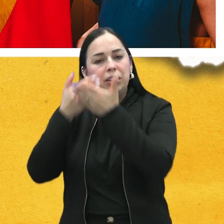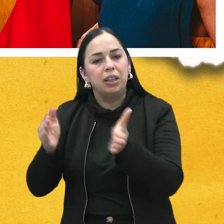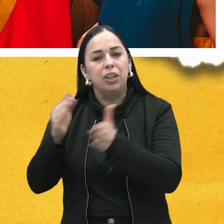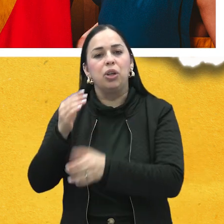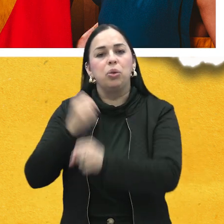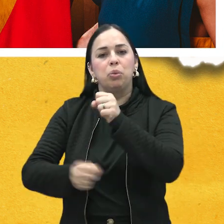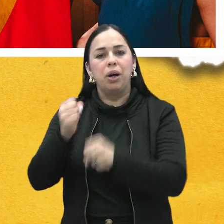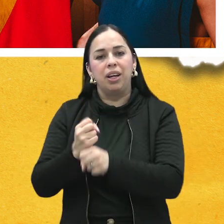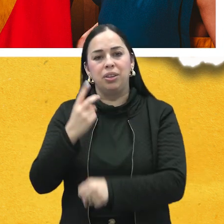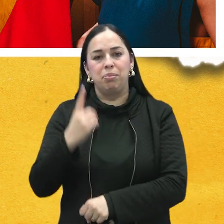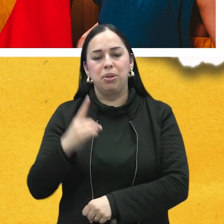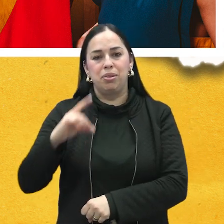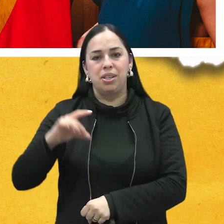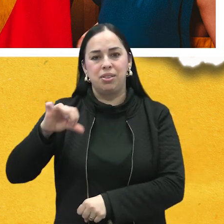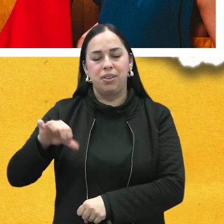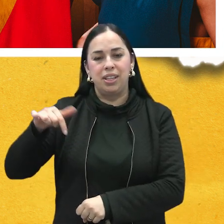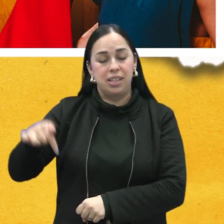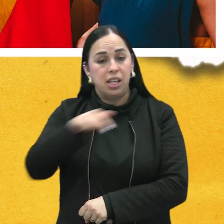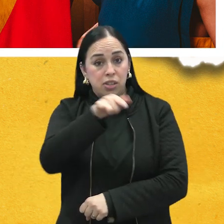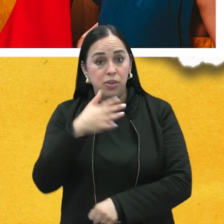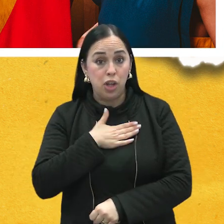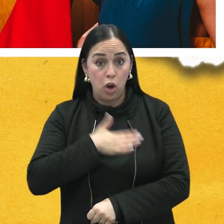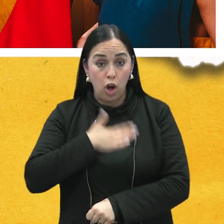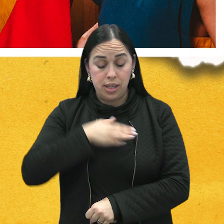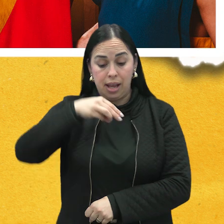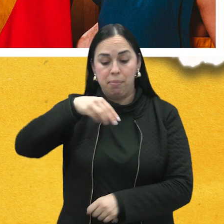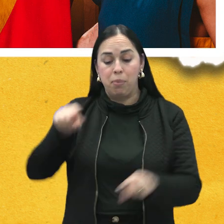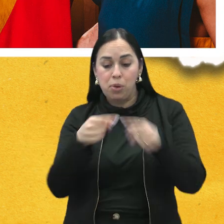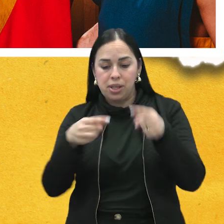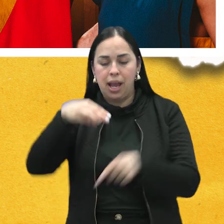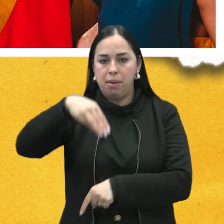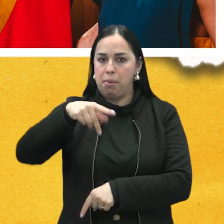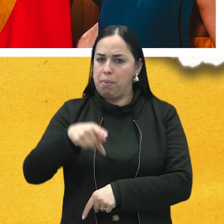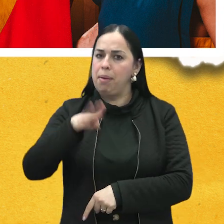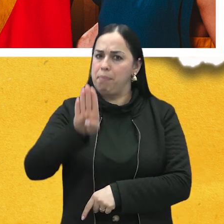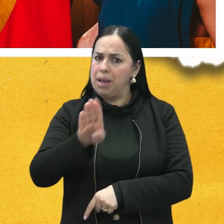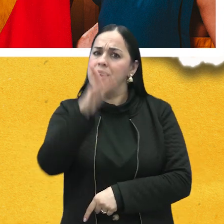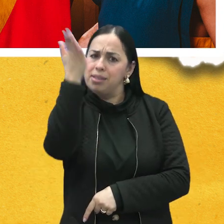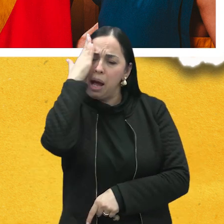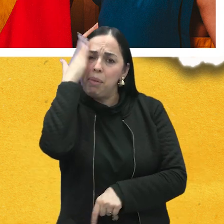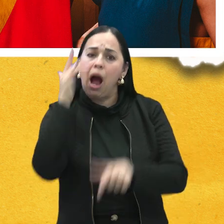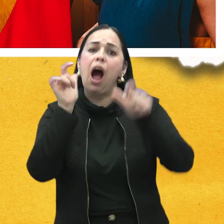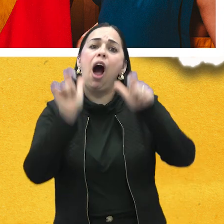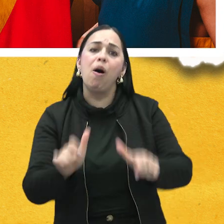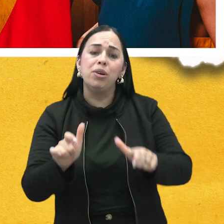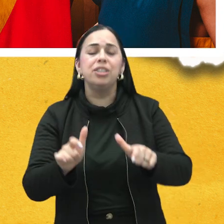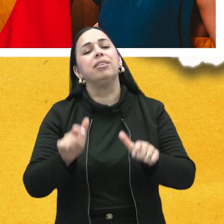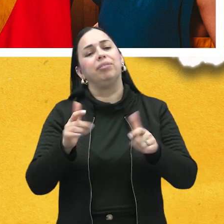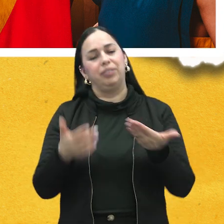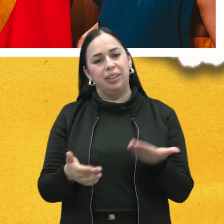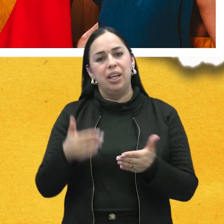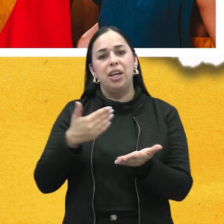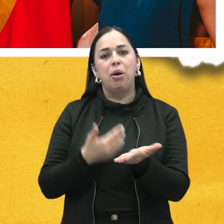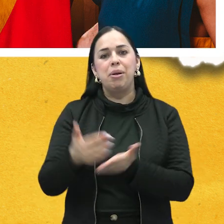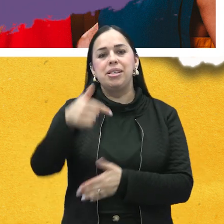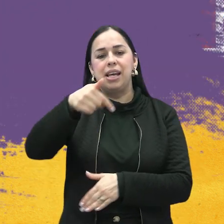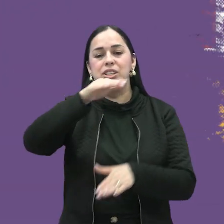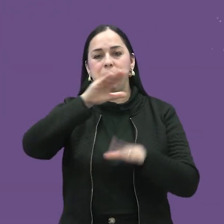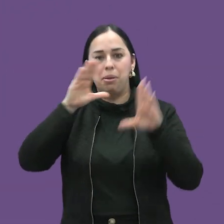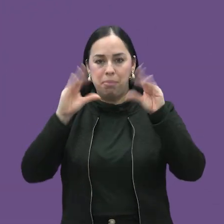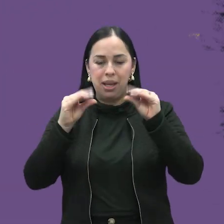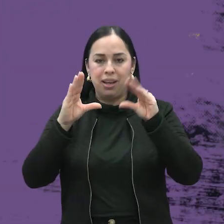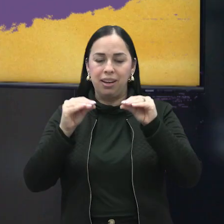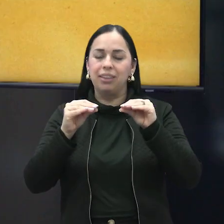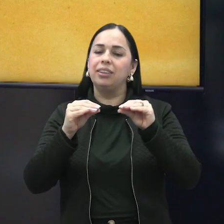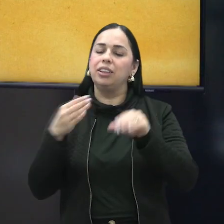pelo cantor no estilo voz e violão. Então, se você curte um MPB, já sabe sua programação, né? O show começa então às 7h30 da noite e não paga